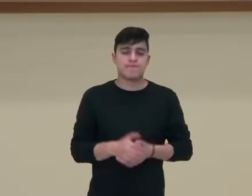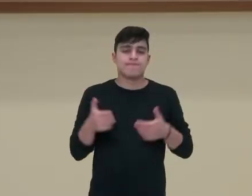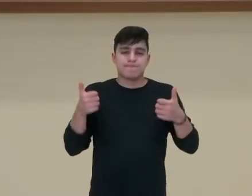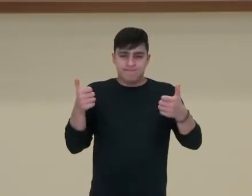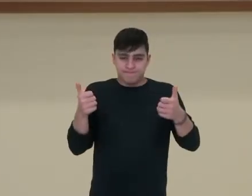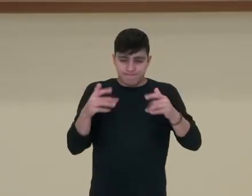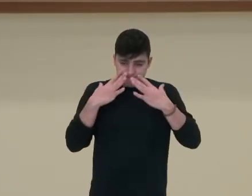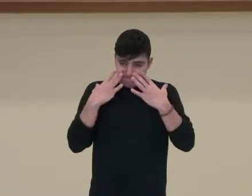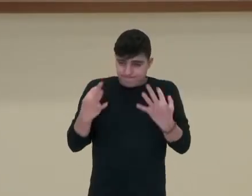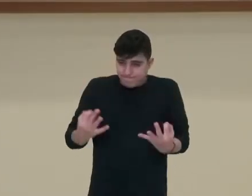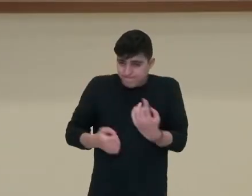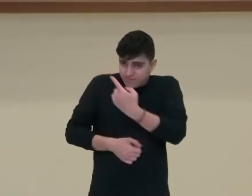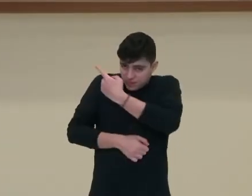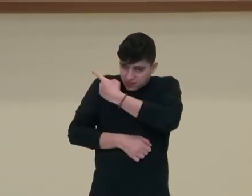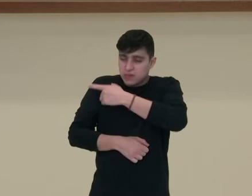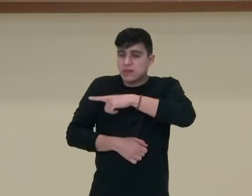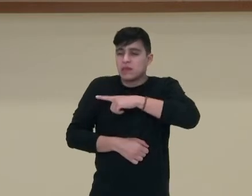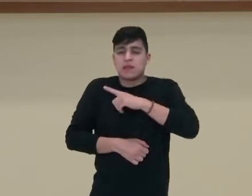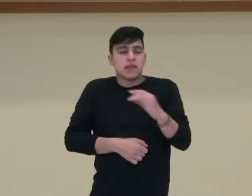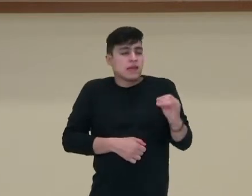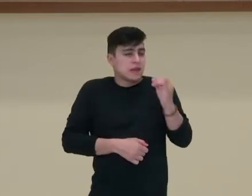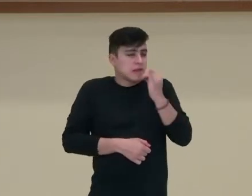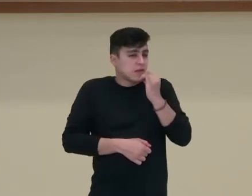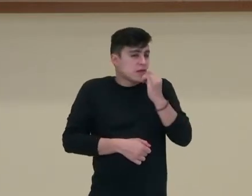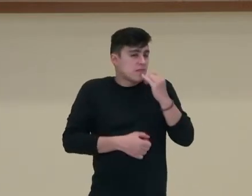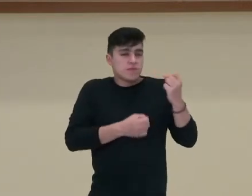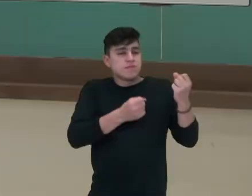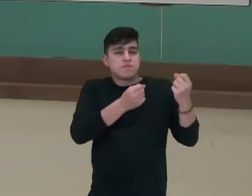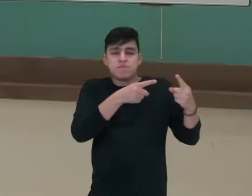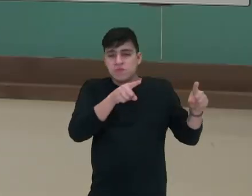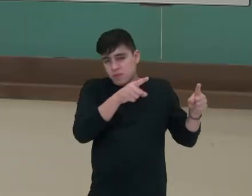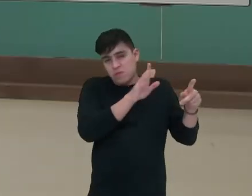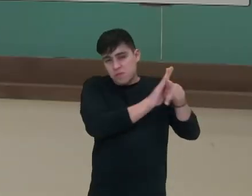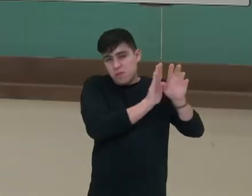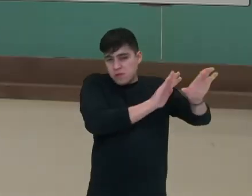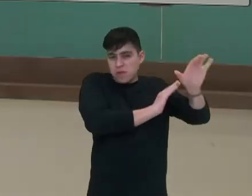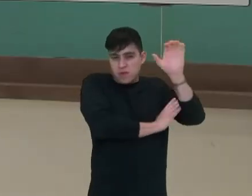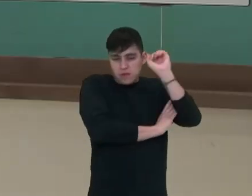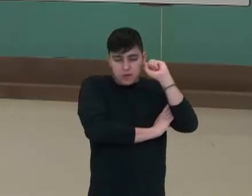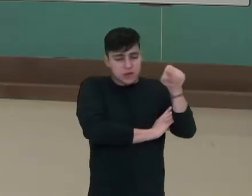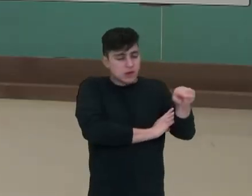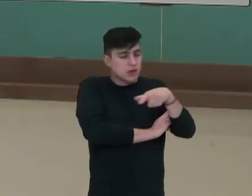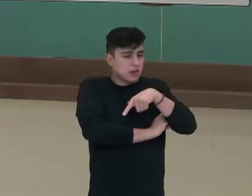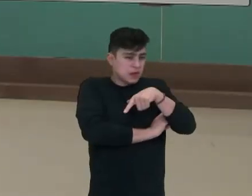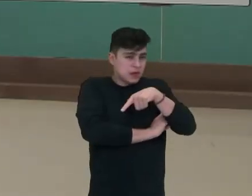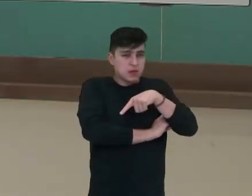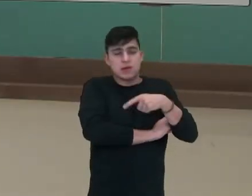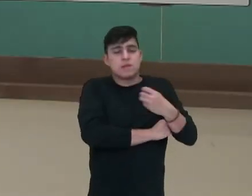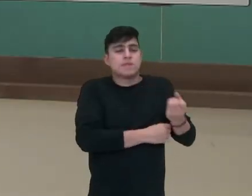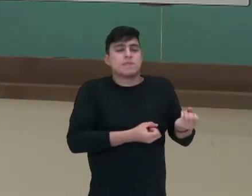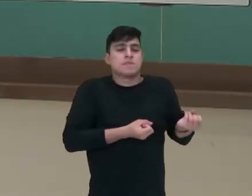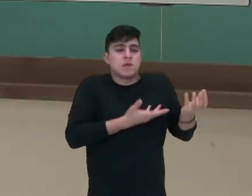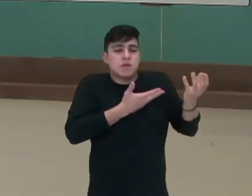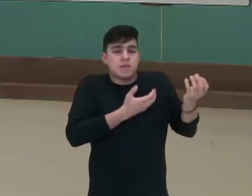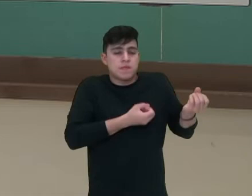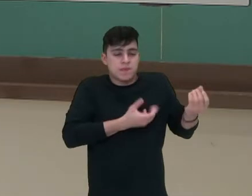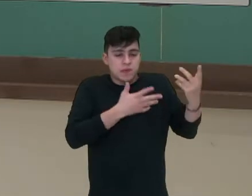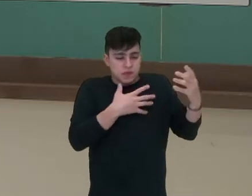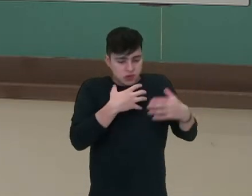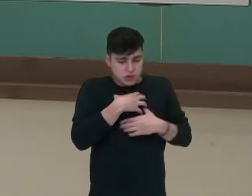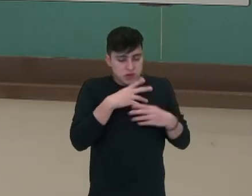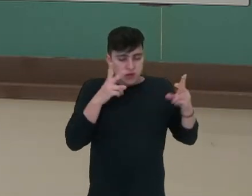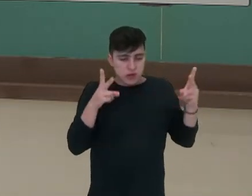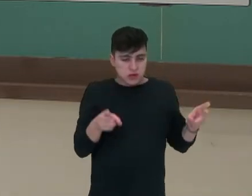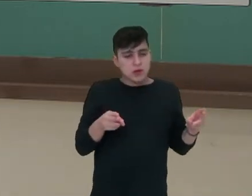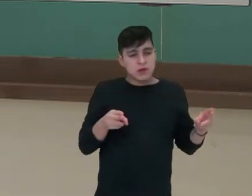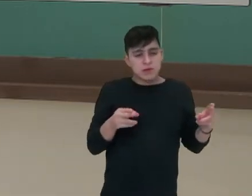Então, prestar atenção nesse exemplo de pulsação. Então, a gente tem, né, a marcação ali, o pulso, né, de forma idêntica,